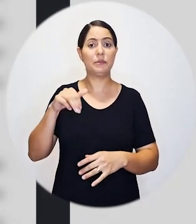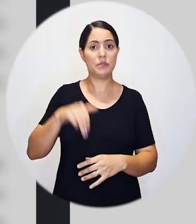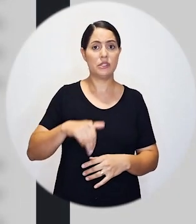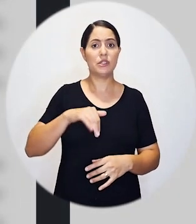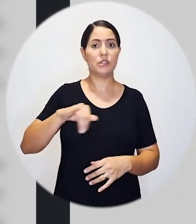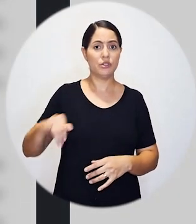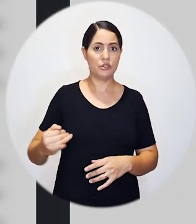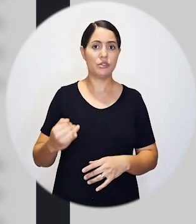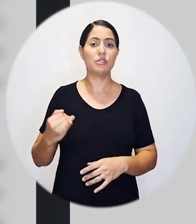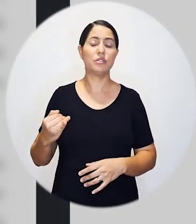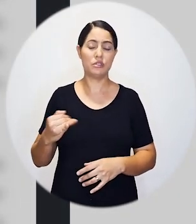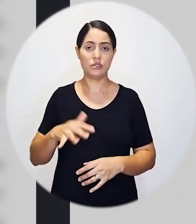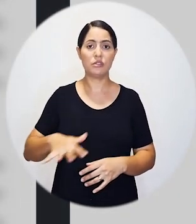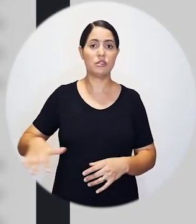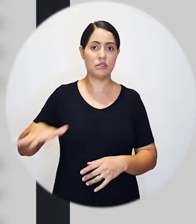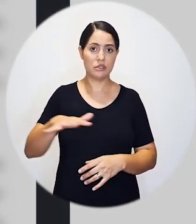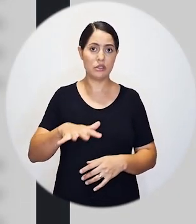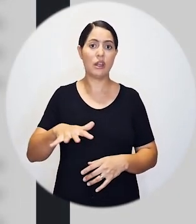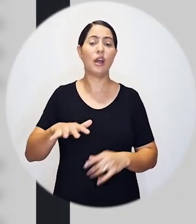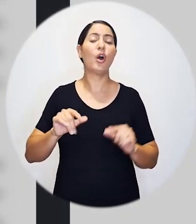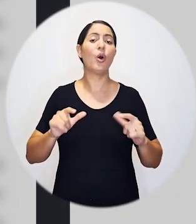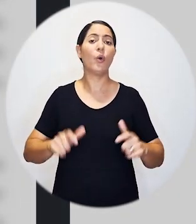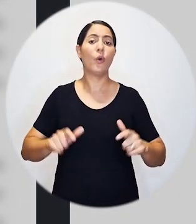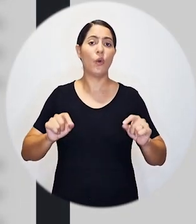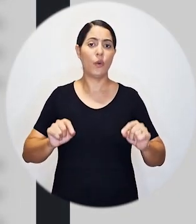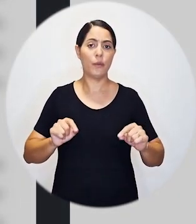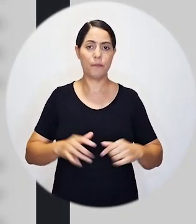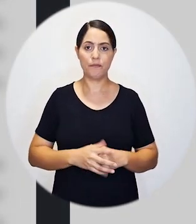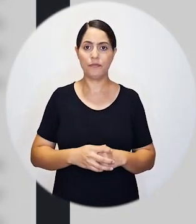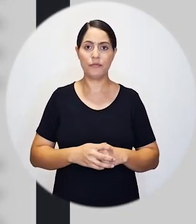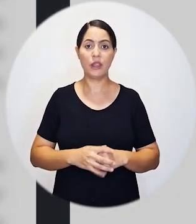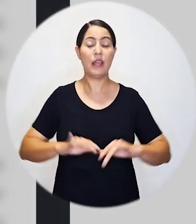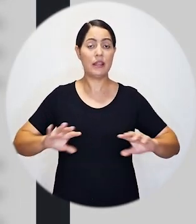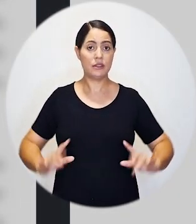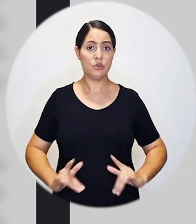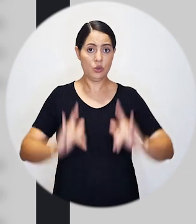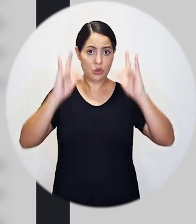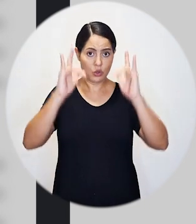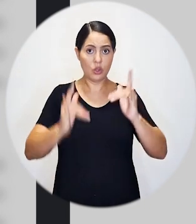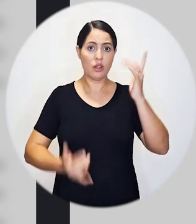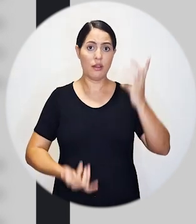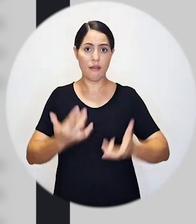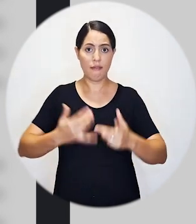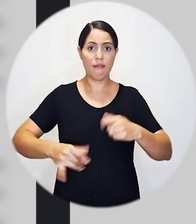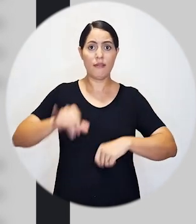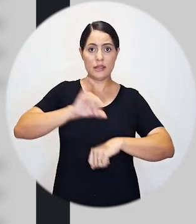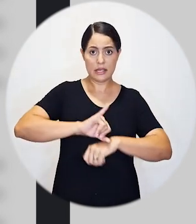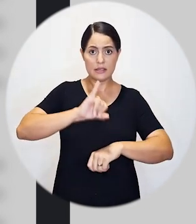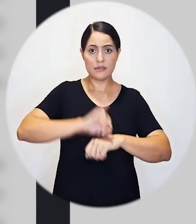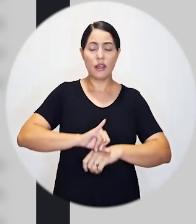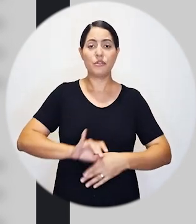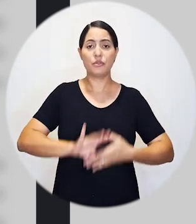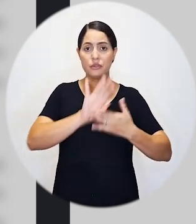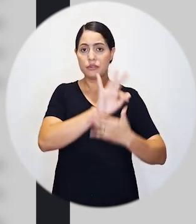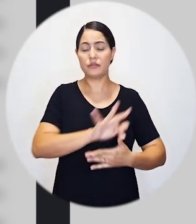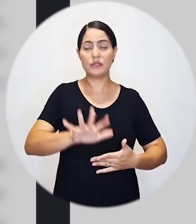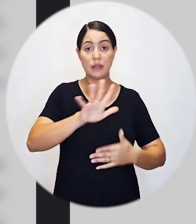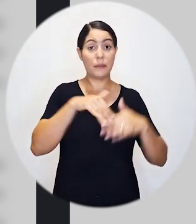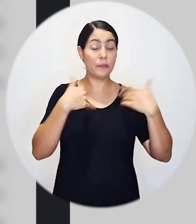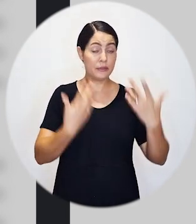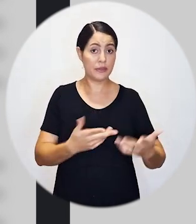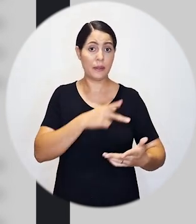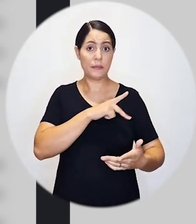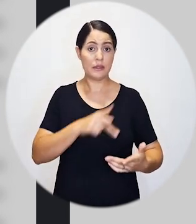pelo Ministério da Justiça e Segurança Pública no enfrentamento do incêndio do edifício sede do Conselho Federal, o presidente da OAB, Beto